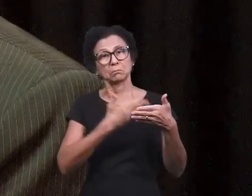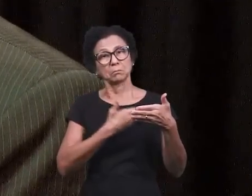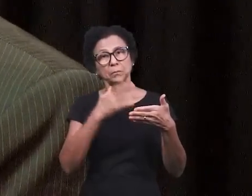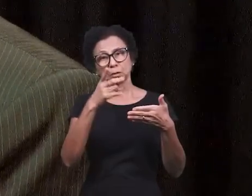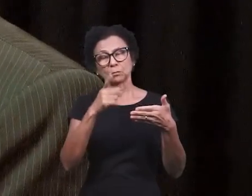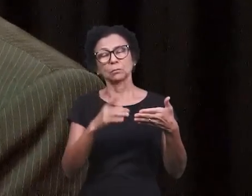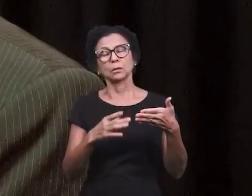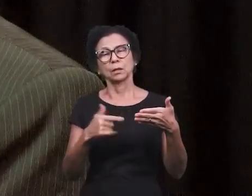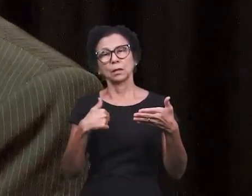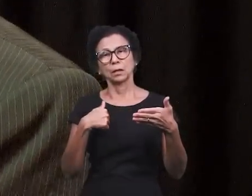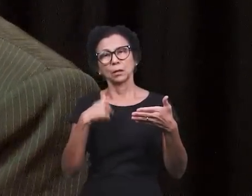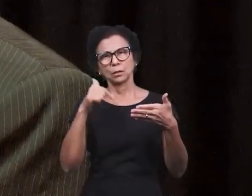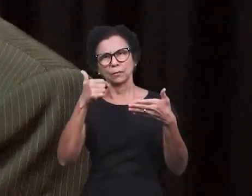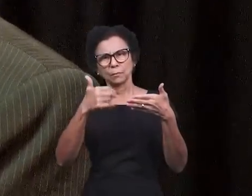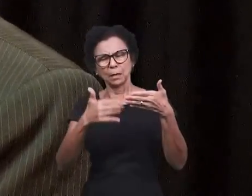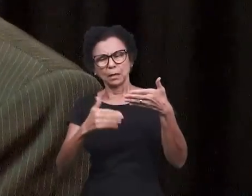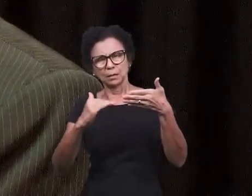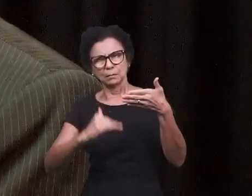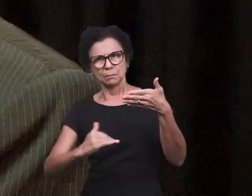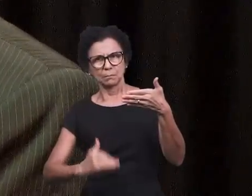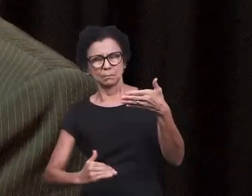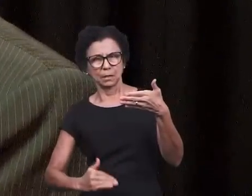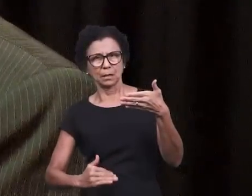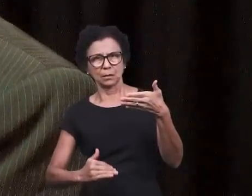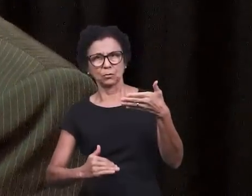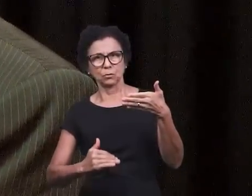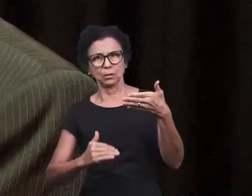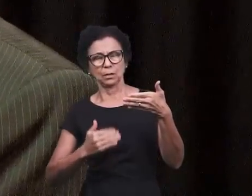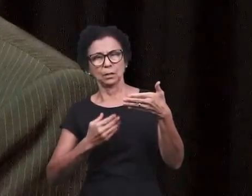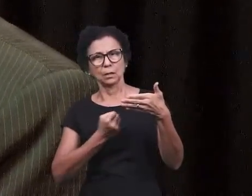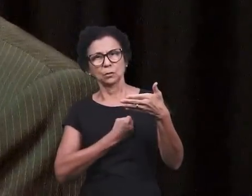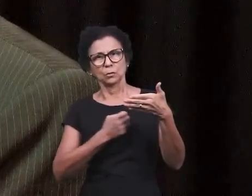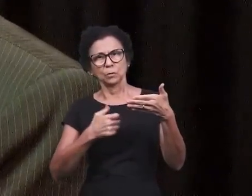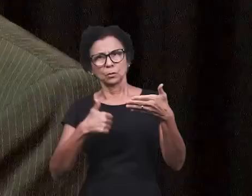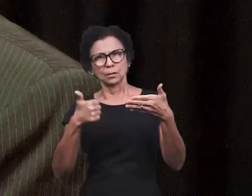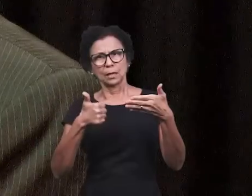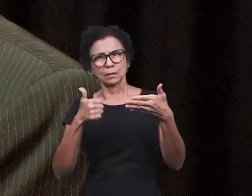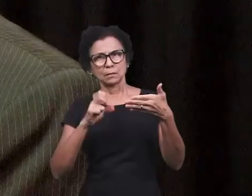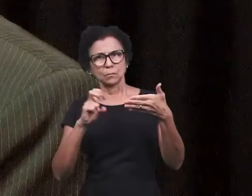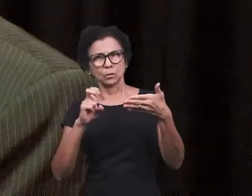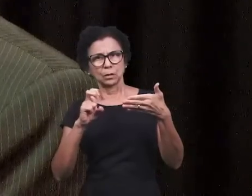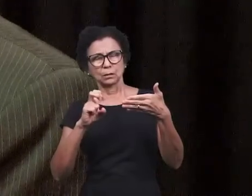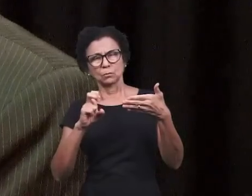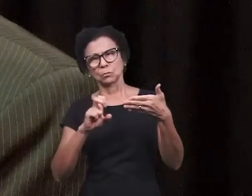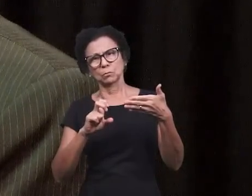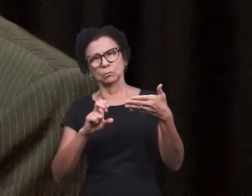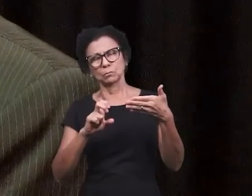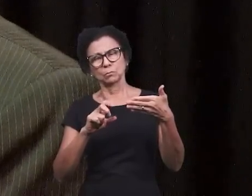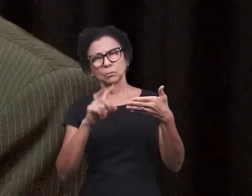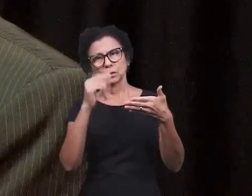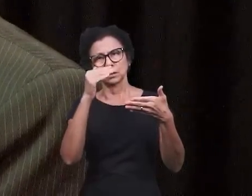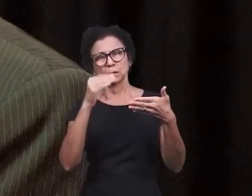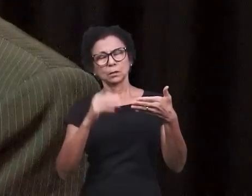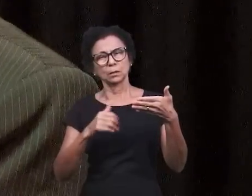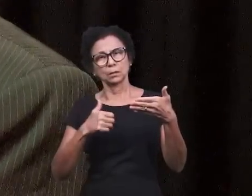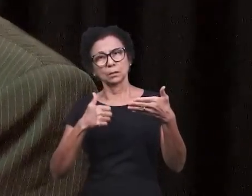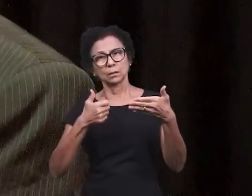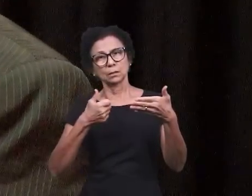aconteceu. Nós tivemos todo um processo, desenrolar do curso de formação.